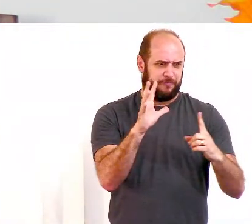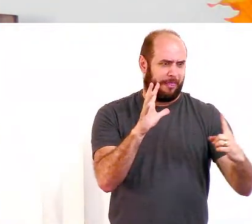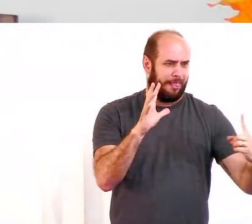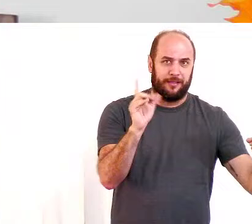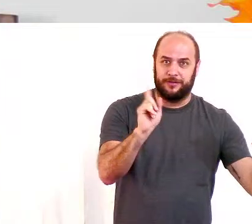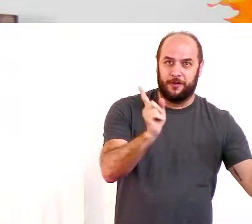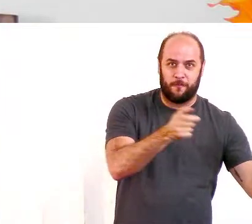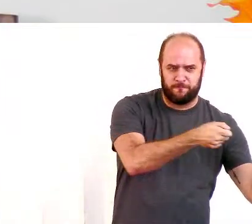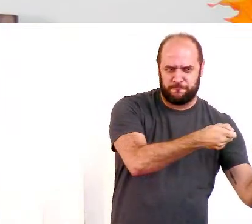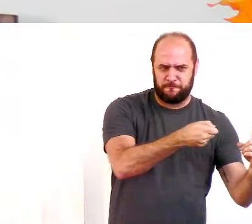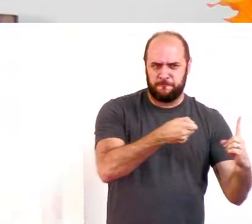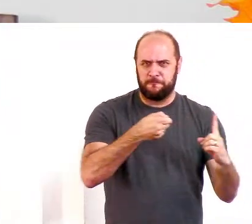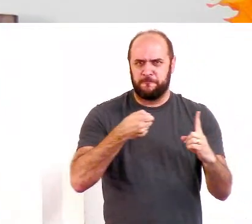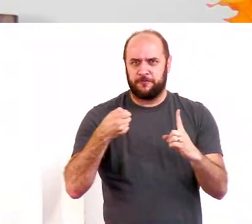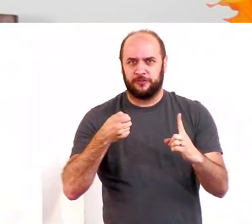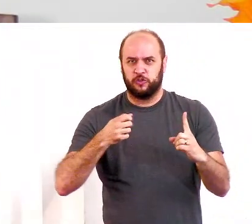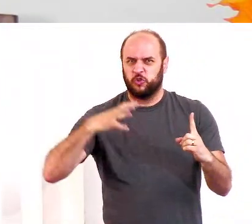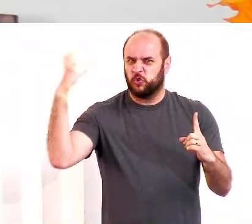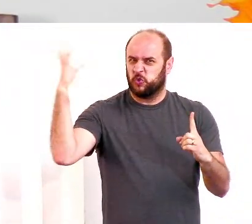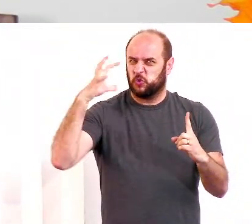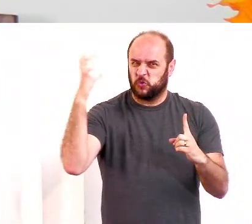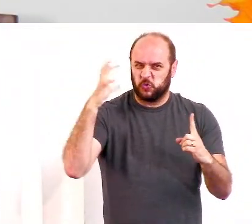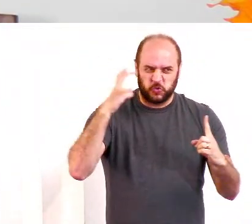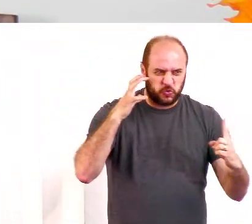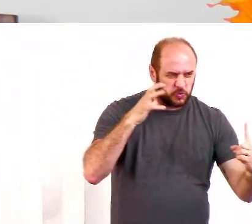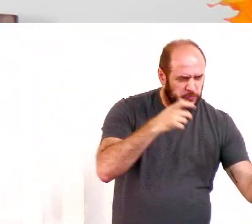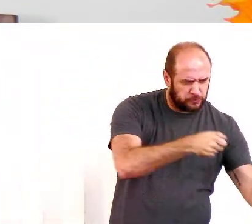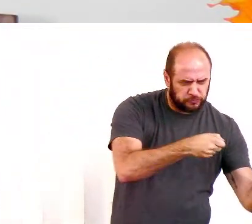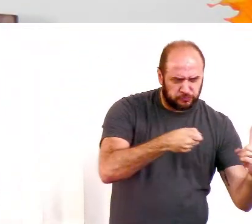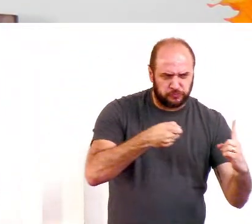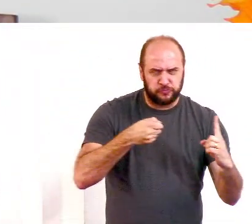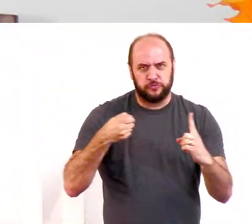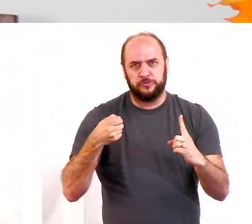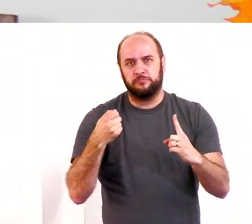A tempestade não te manda embora.